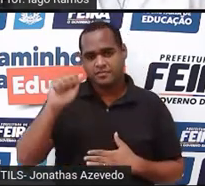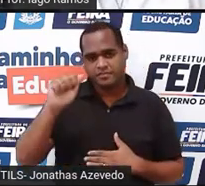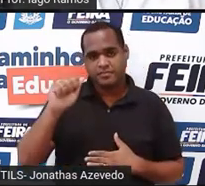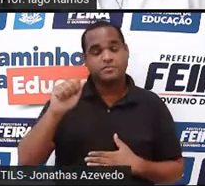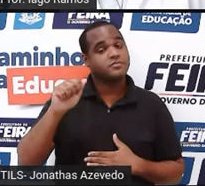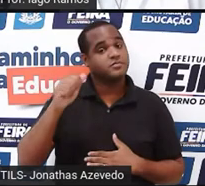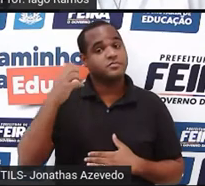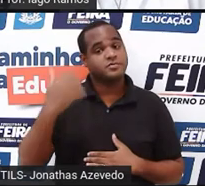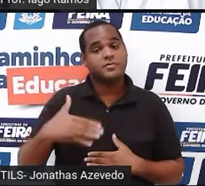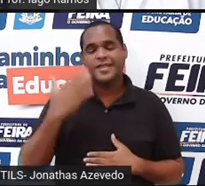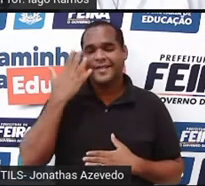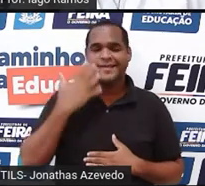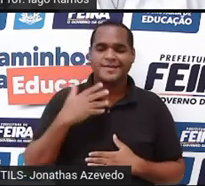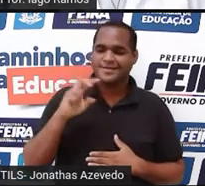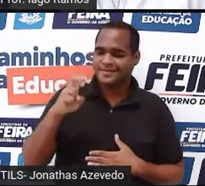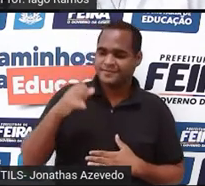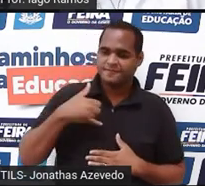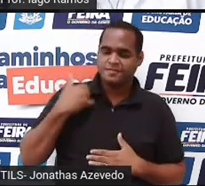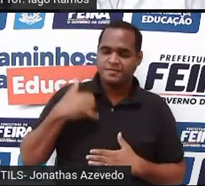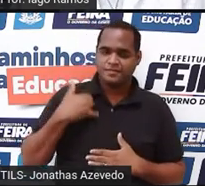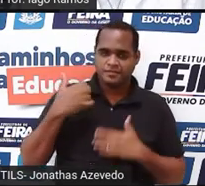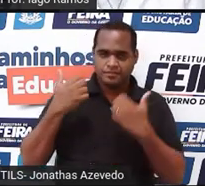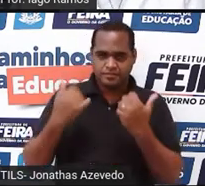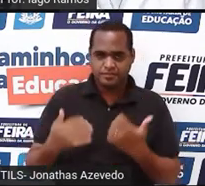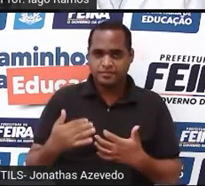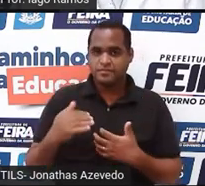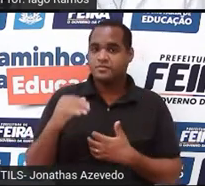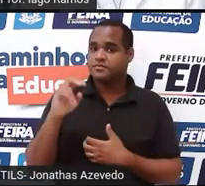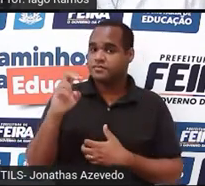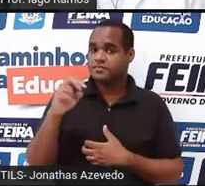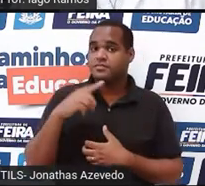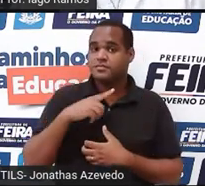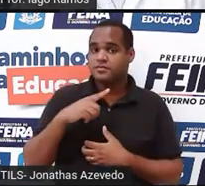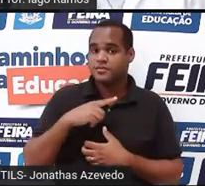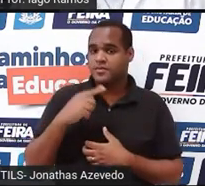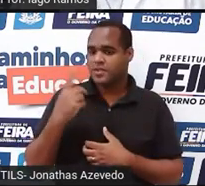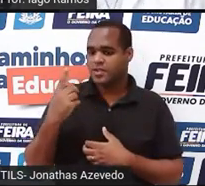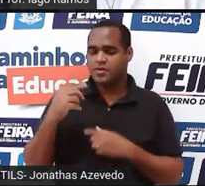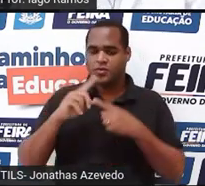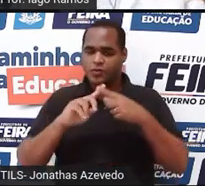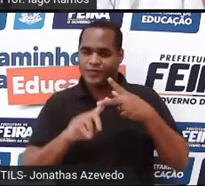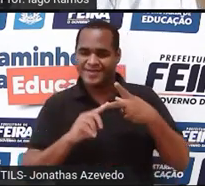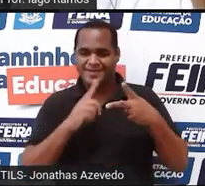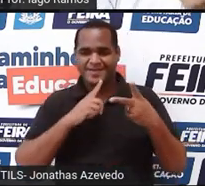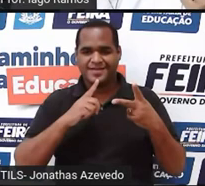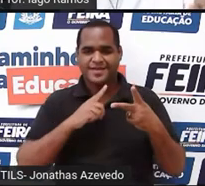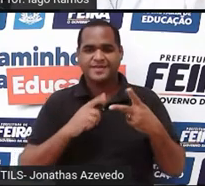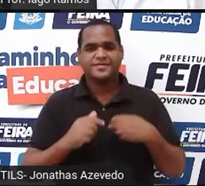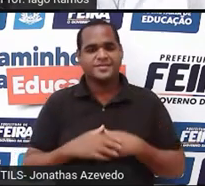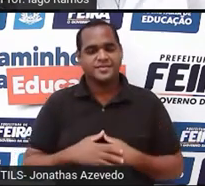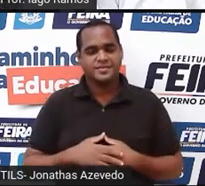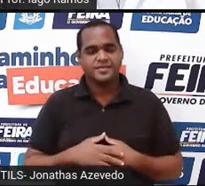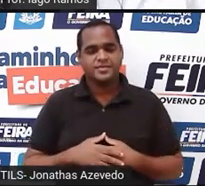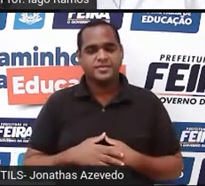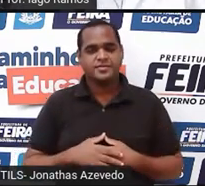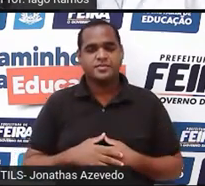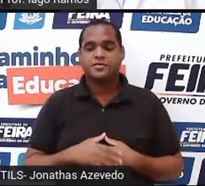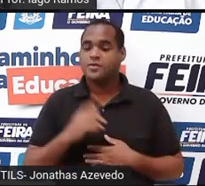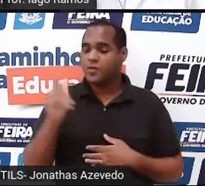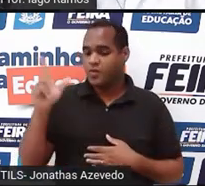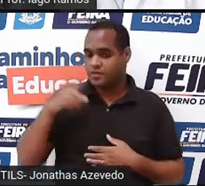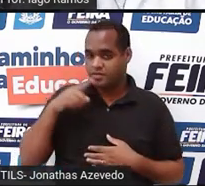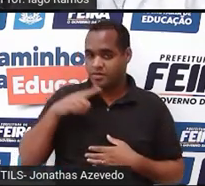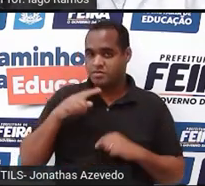se uma criança de 5 anos tem massa de 25 quilogramas eu tenho duas grandezas uma grandeza é a idade a outra